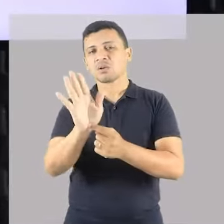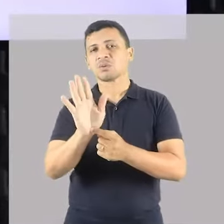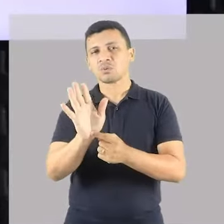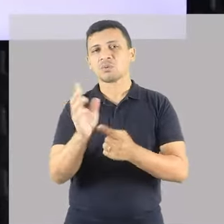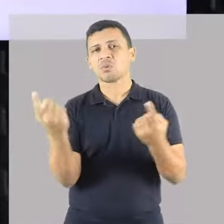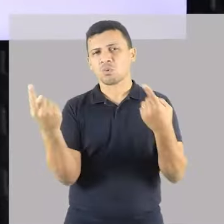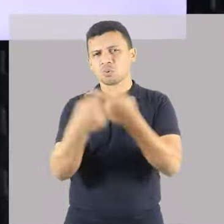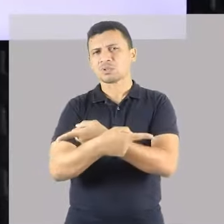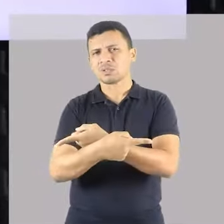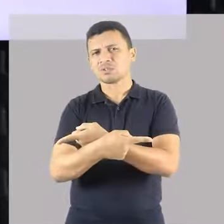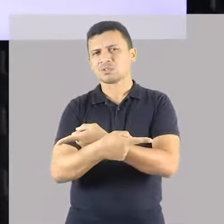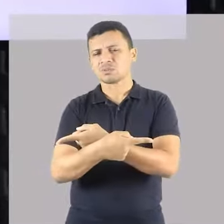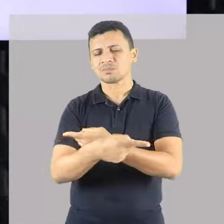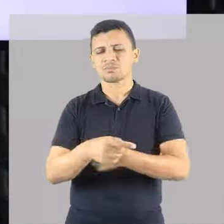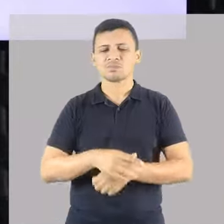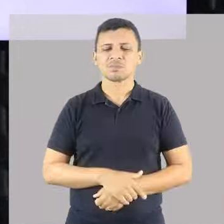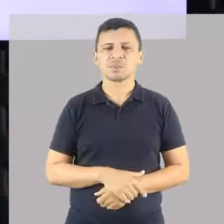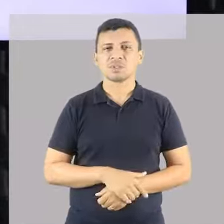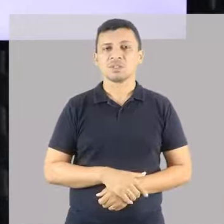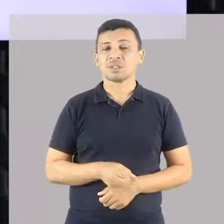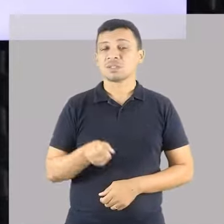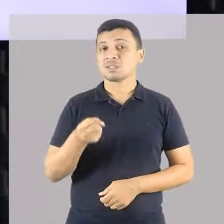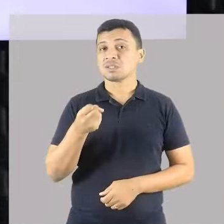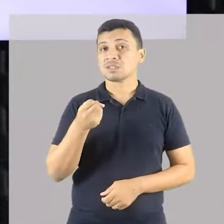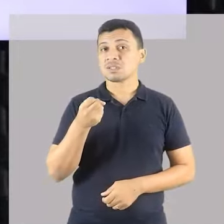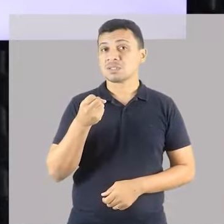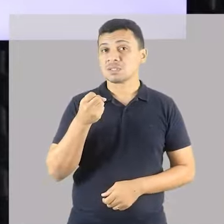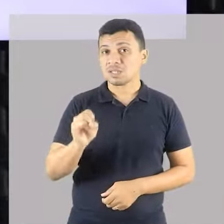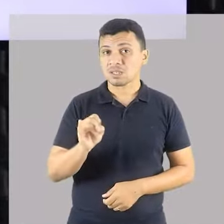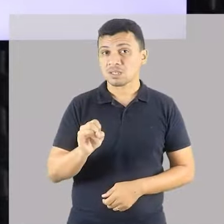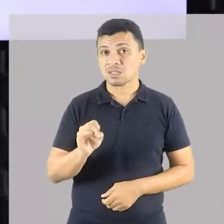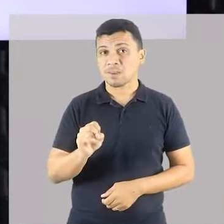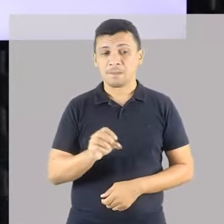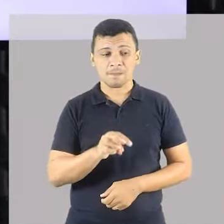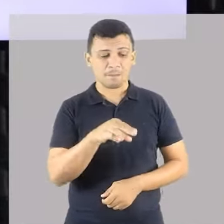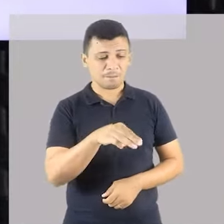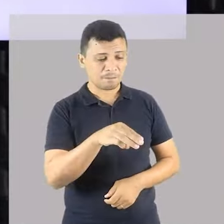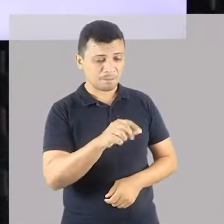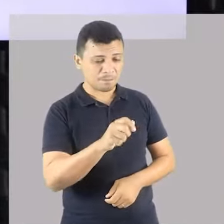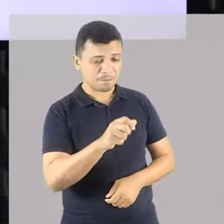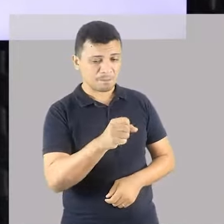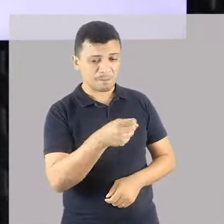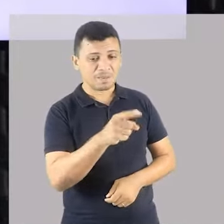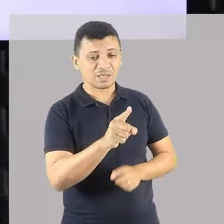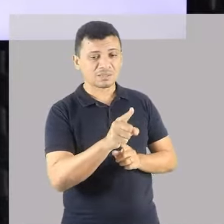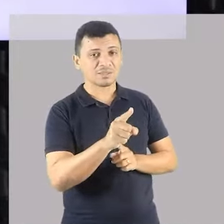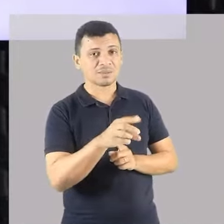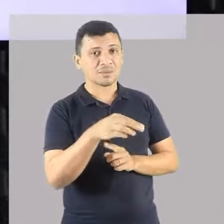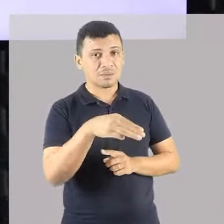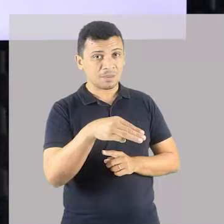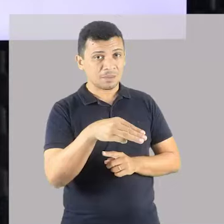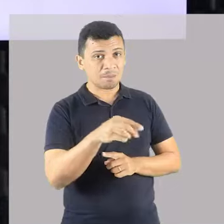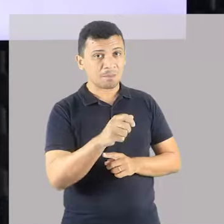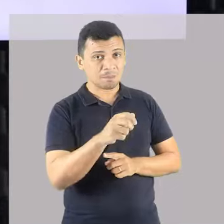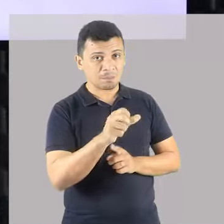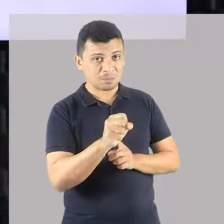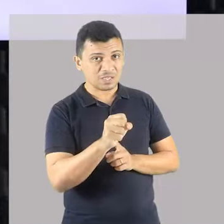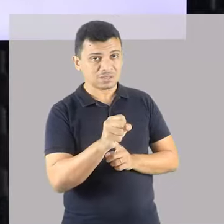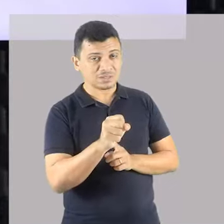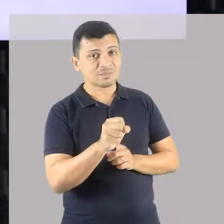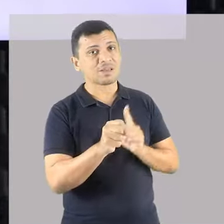contraste deixa eu dizer se fosse só o mas o mas ele é oposição ele é